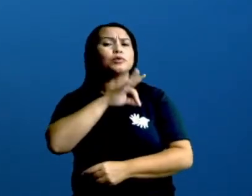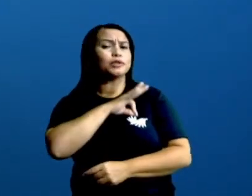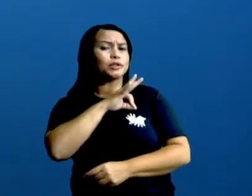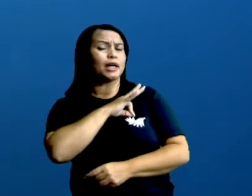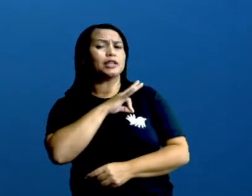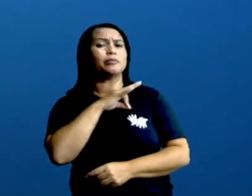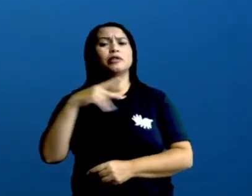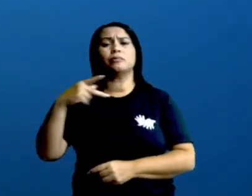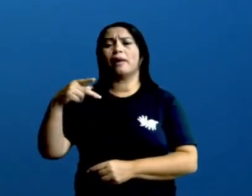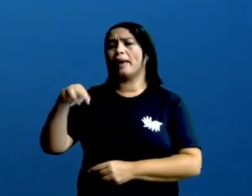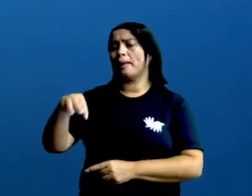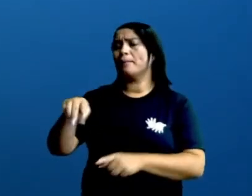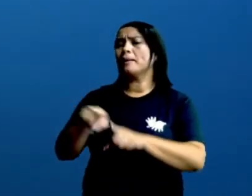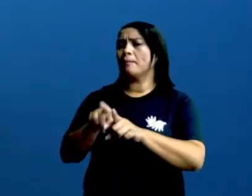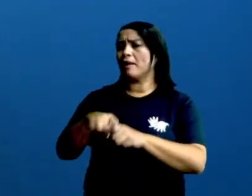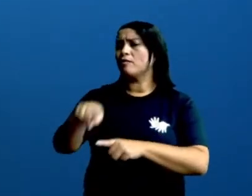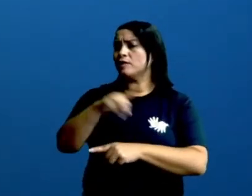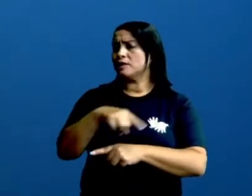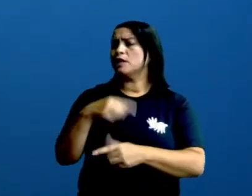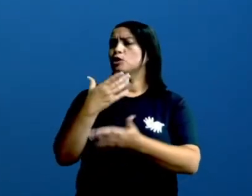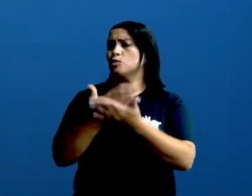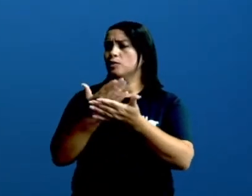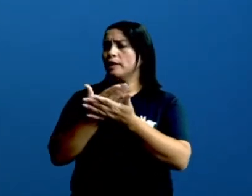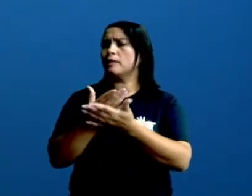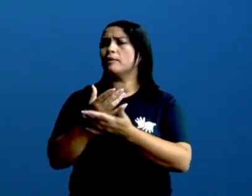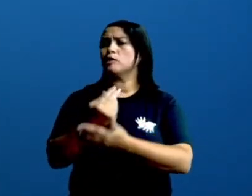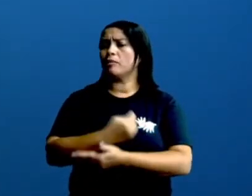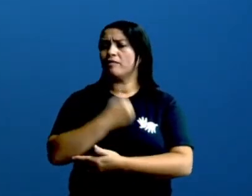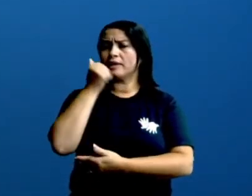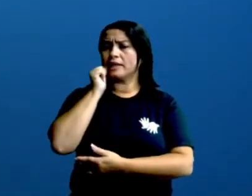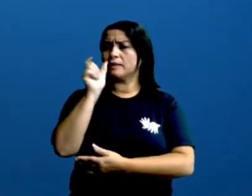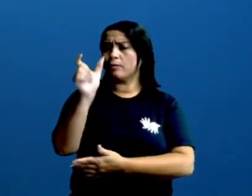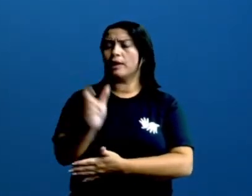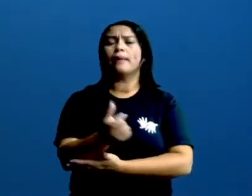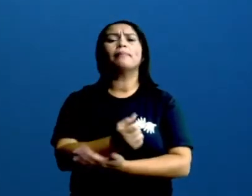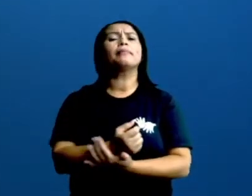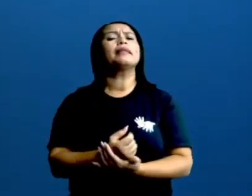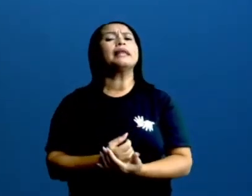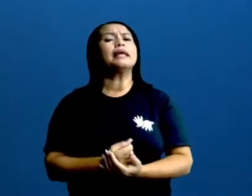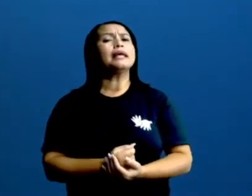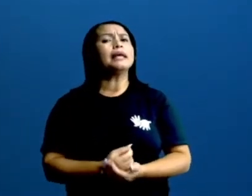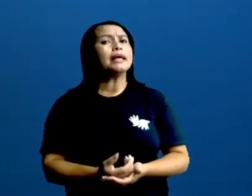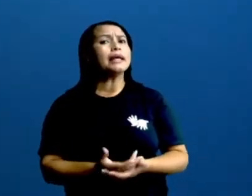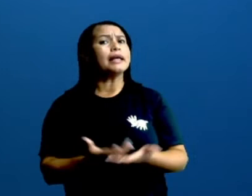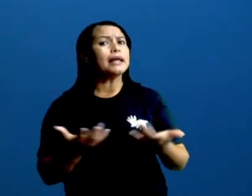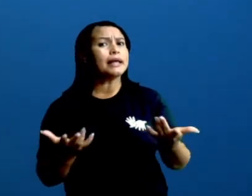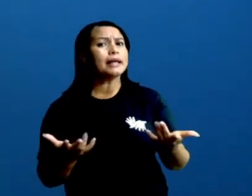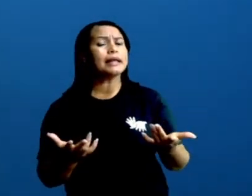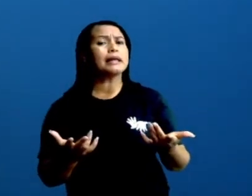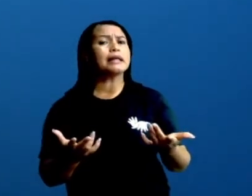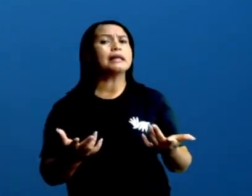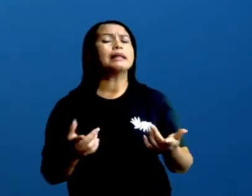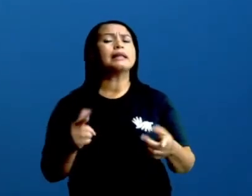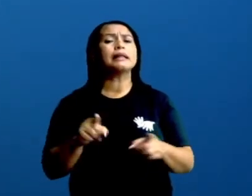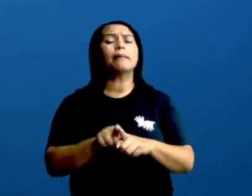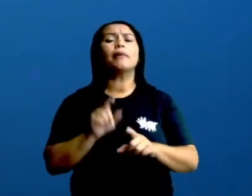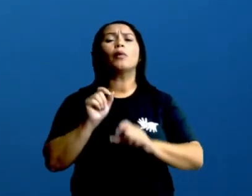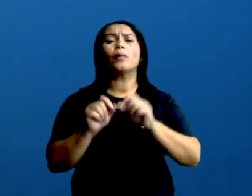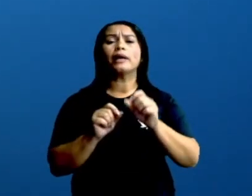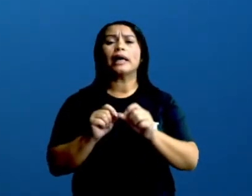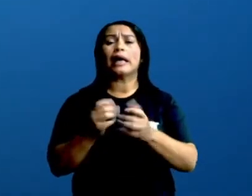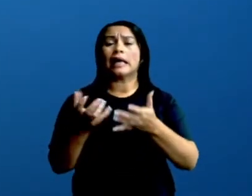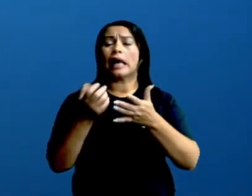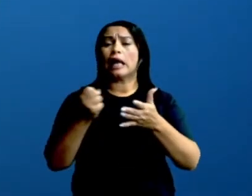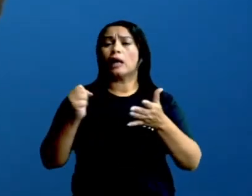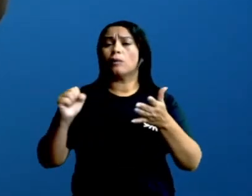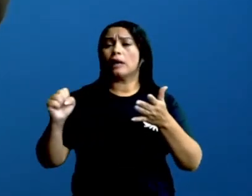enfim. Vale a pena estudar sobre a vida de Marielle Franco, tá bem? E tentaram não, né? Literalmente, em busca de